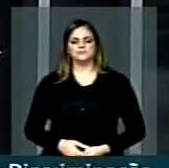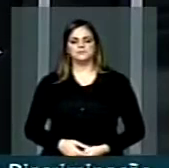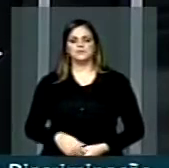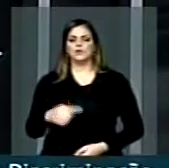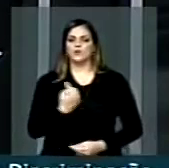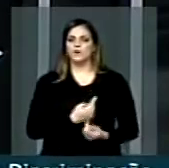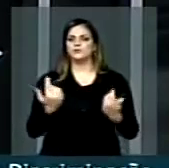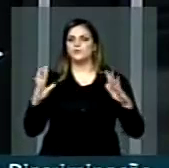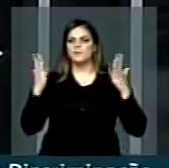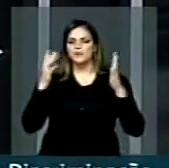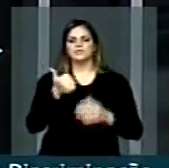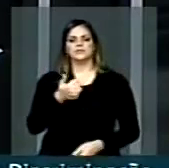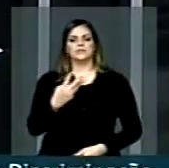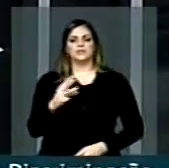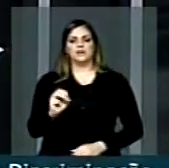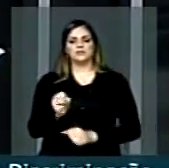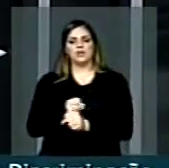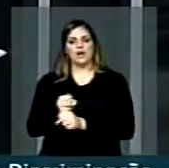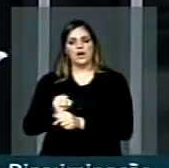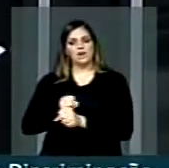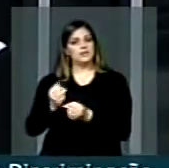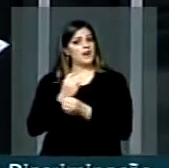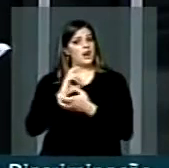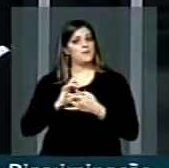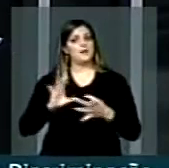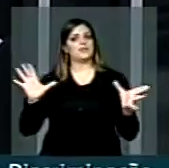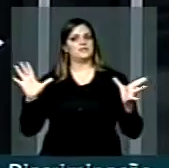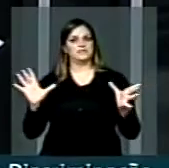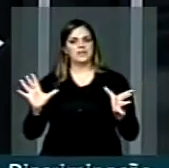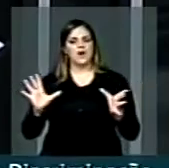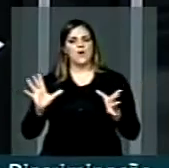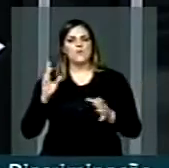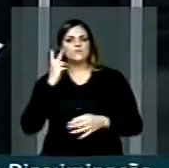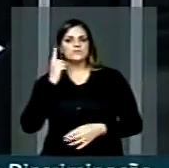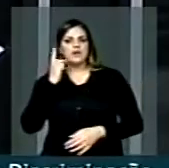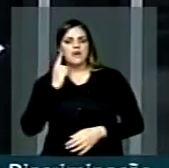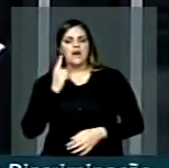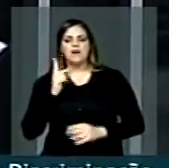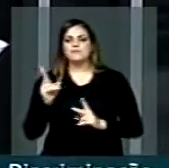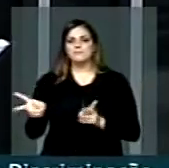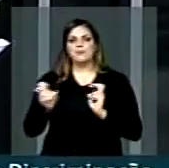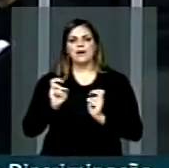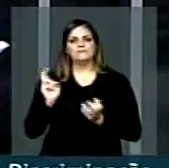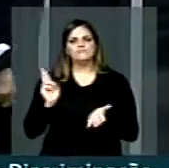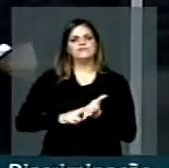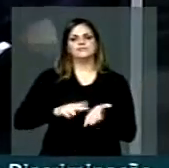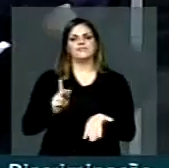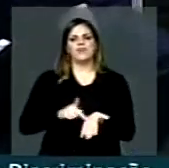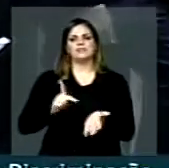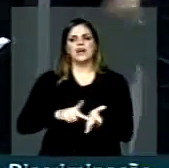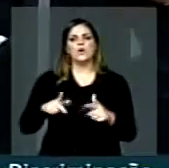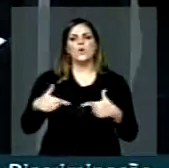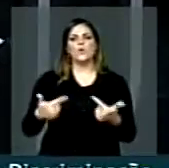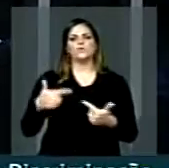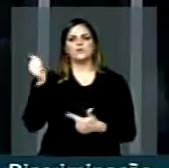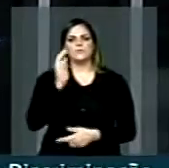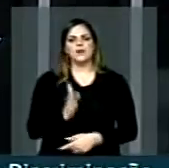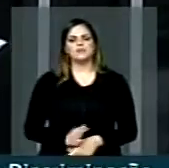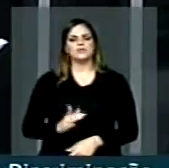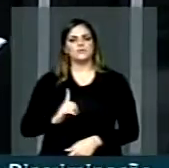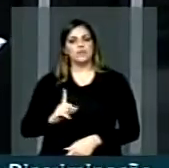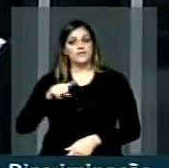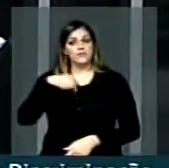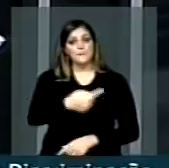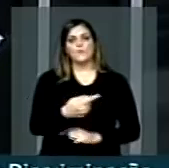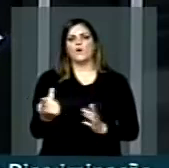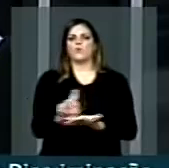comemorar os 130 anos da libertação dos escravos no estado do Ceará implica não só reconhecer a importância desse fato para a luta nacional, que culminou na assinatura da